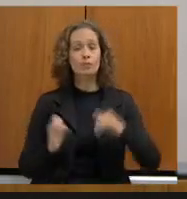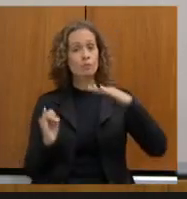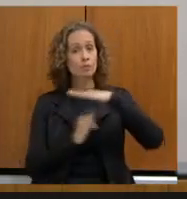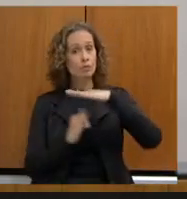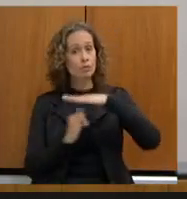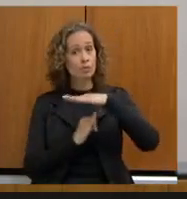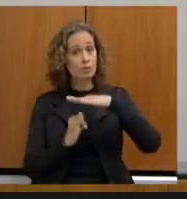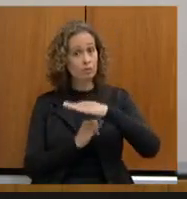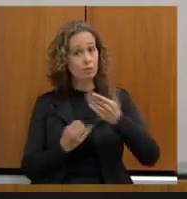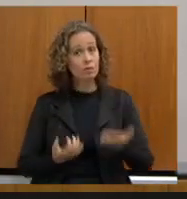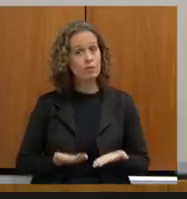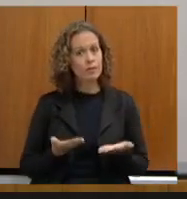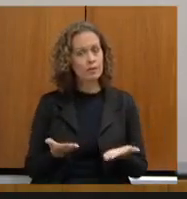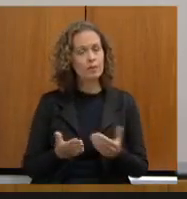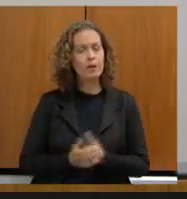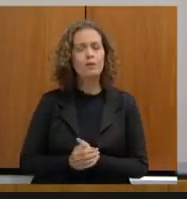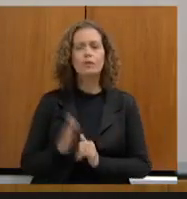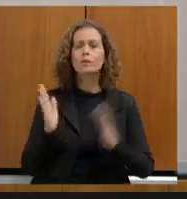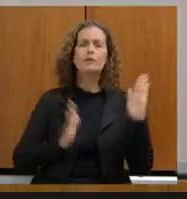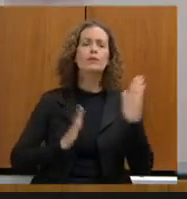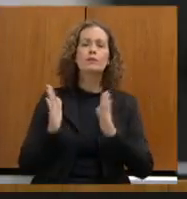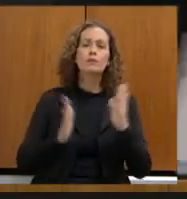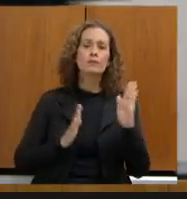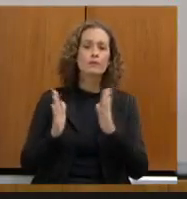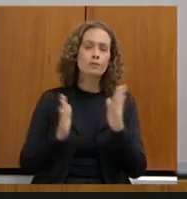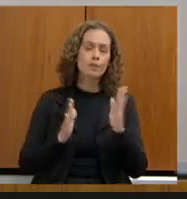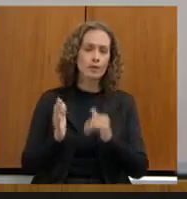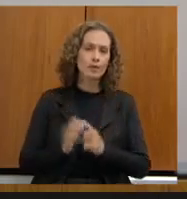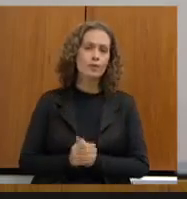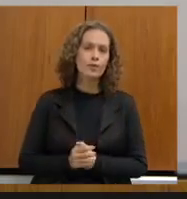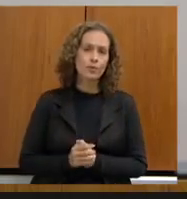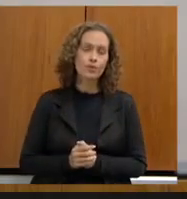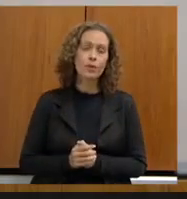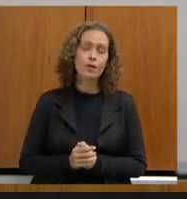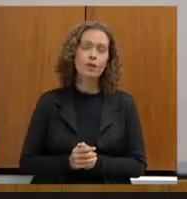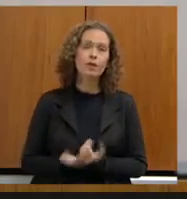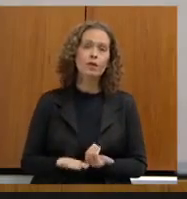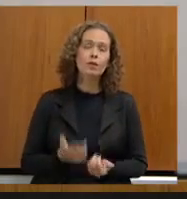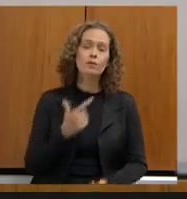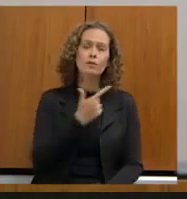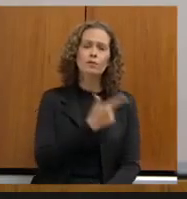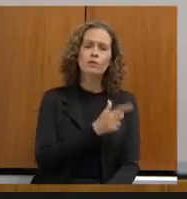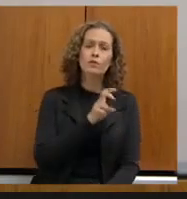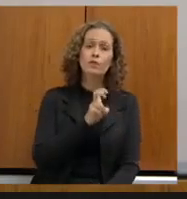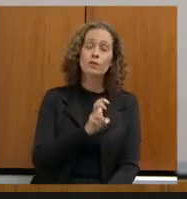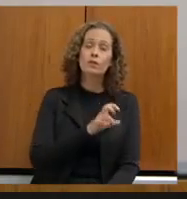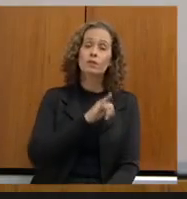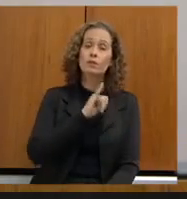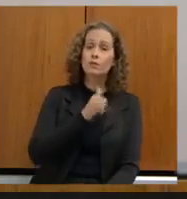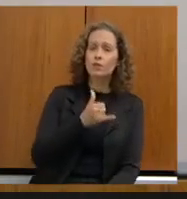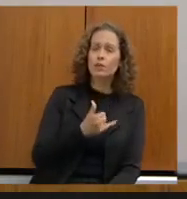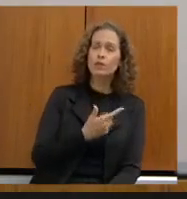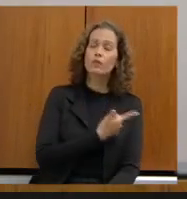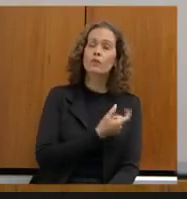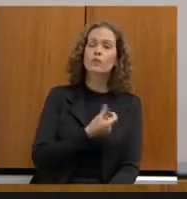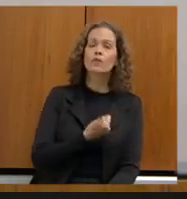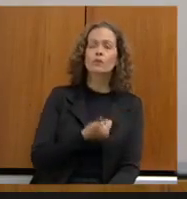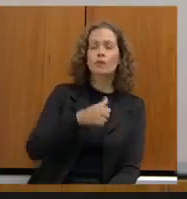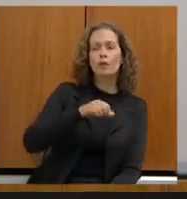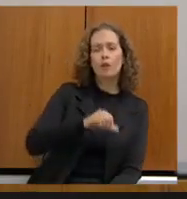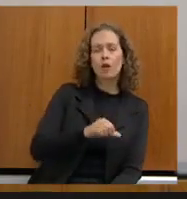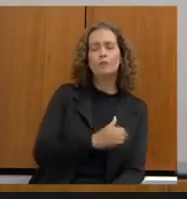instituição E durante esse período todinho desde o episódio do dia vinte e cinco de Janeiro de 2019